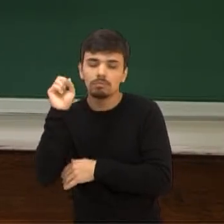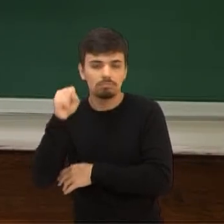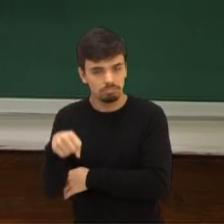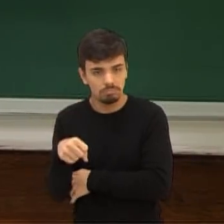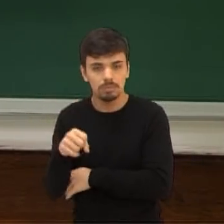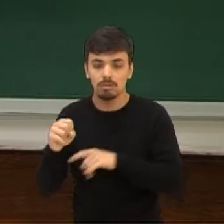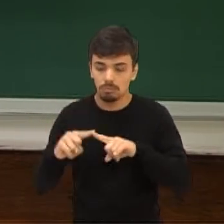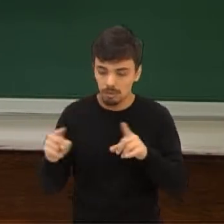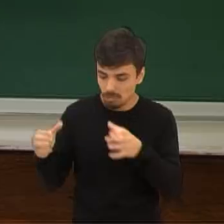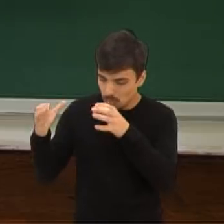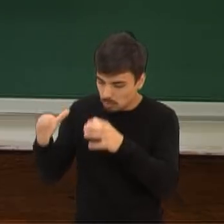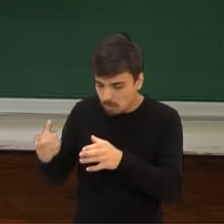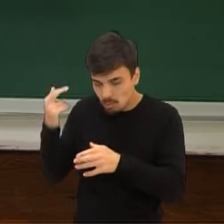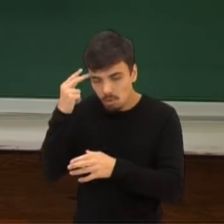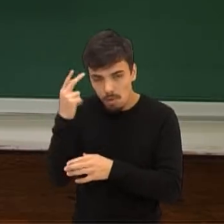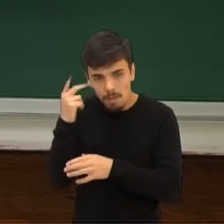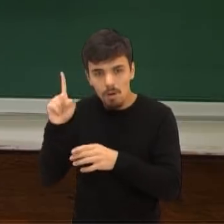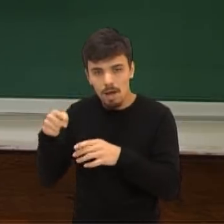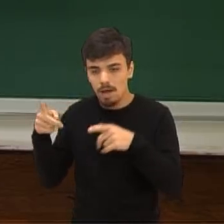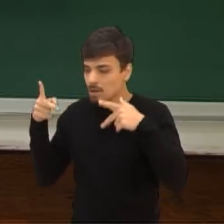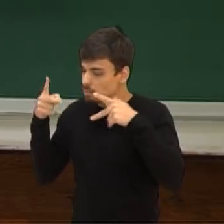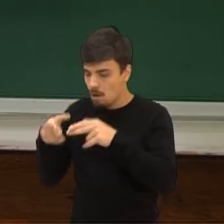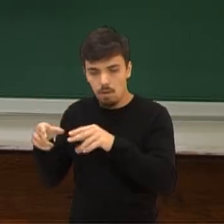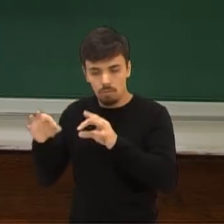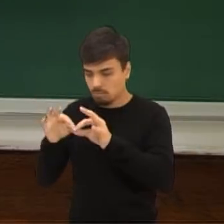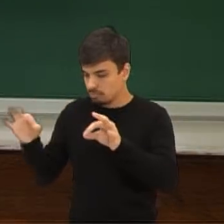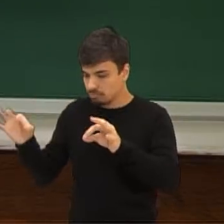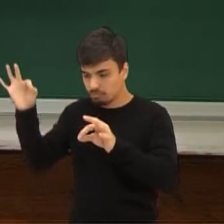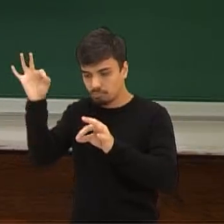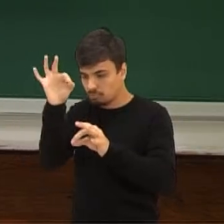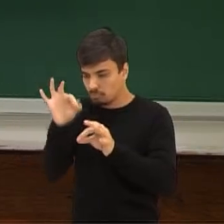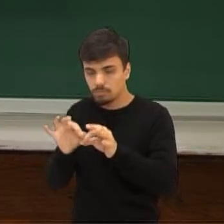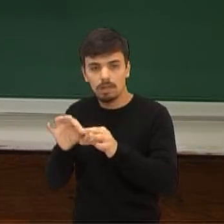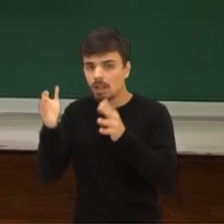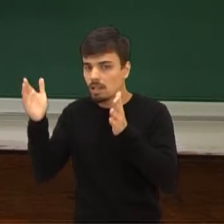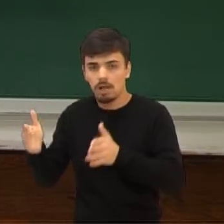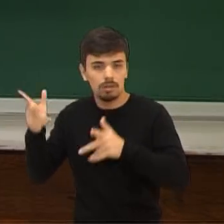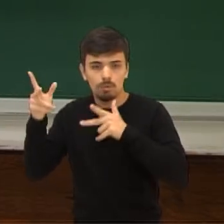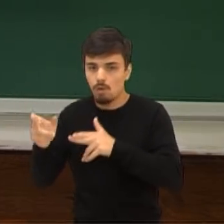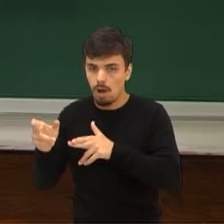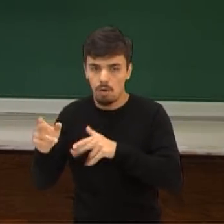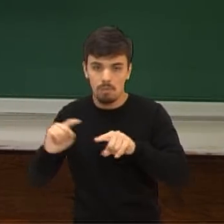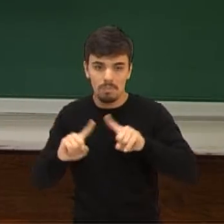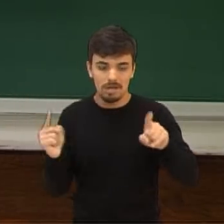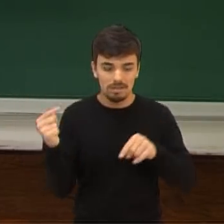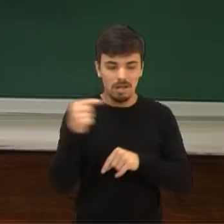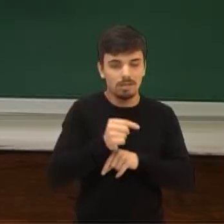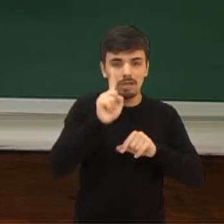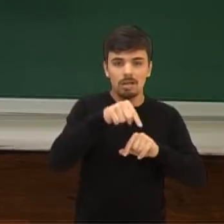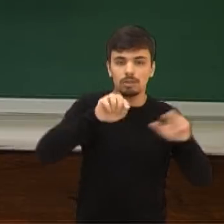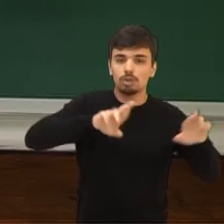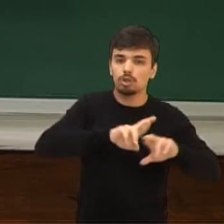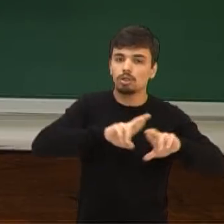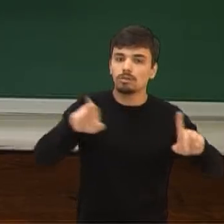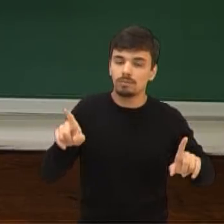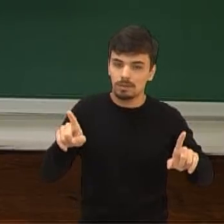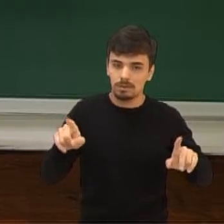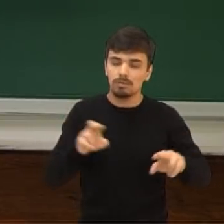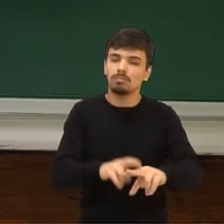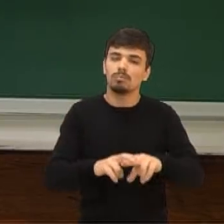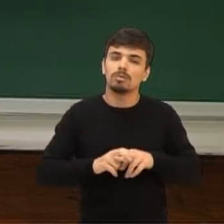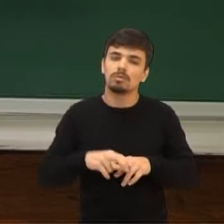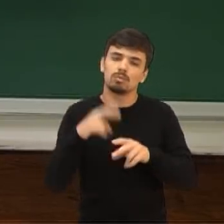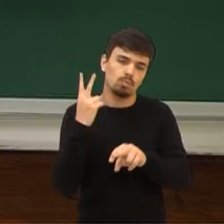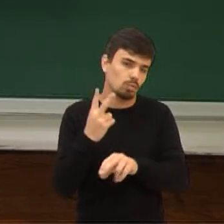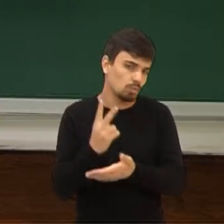cubo normal é todo o mesmo tamanho. Mas essa construção não é. Então, é muito importante, cuidado para não